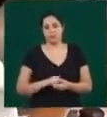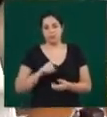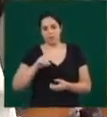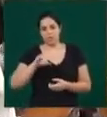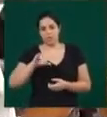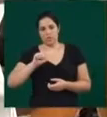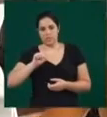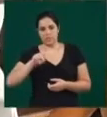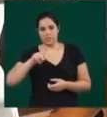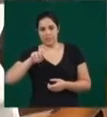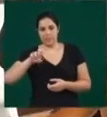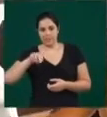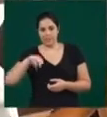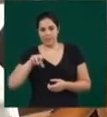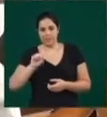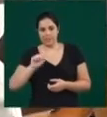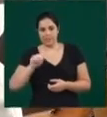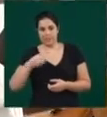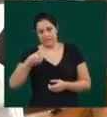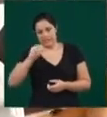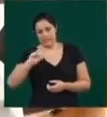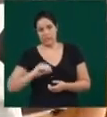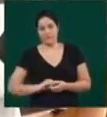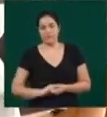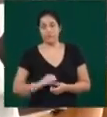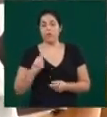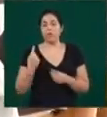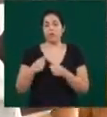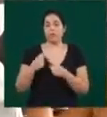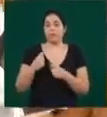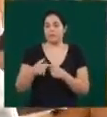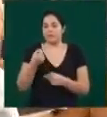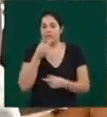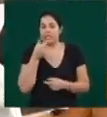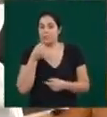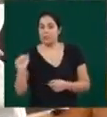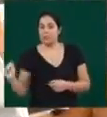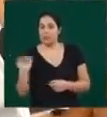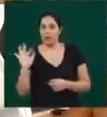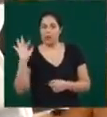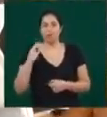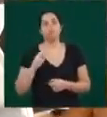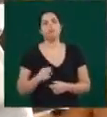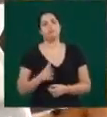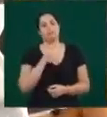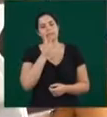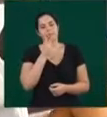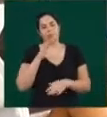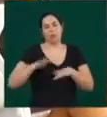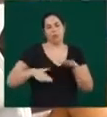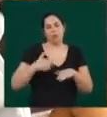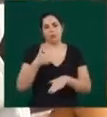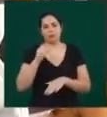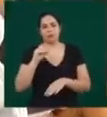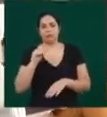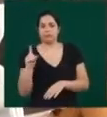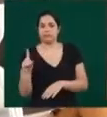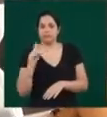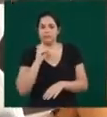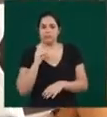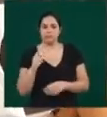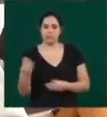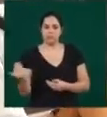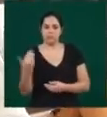as medicações de alto custo no estado de Minas Gerais demora mais de 100 dias para ser dispensada a primeira